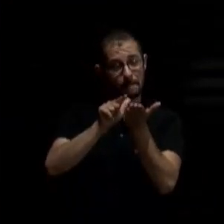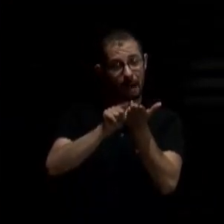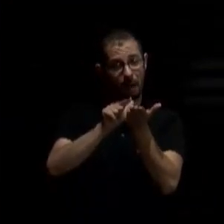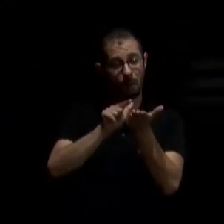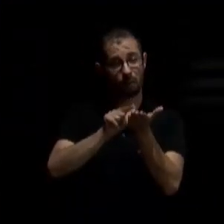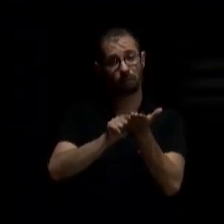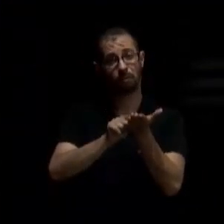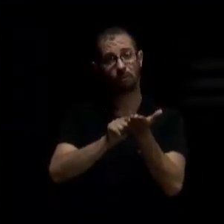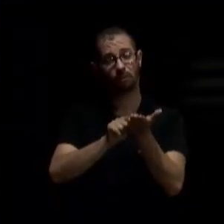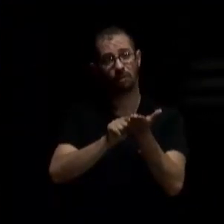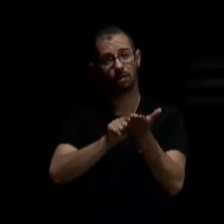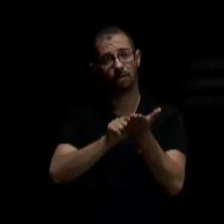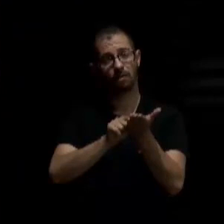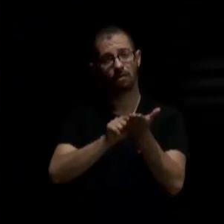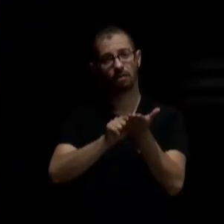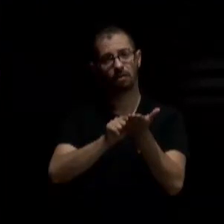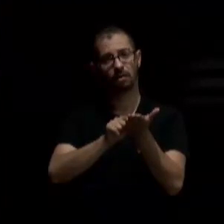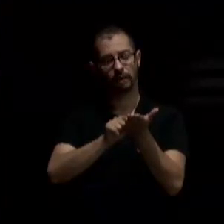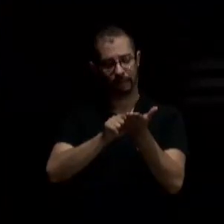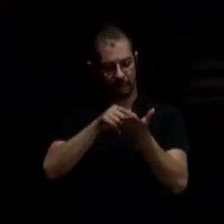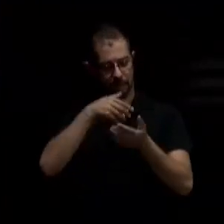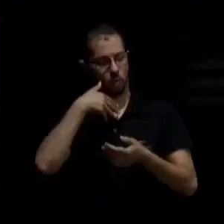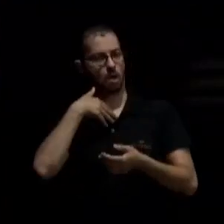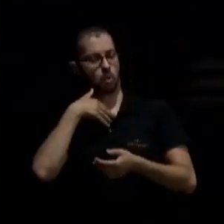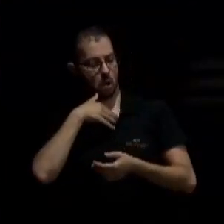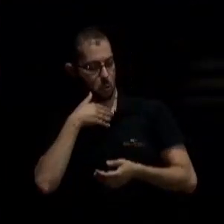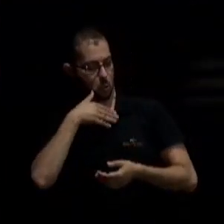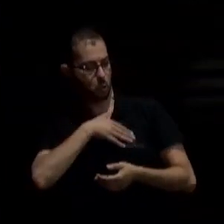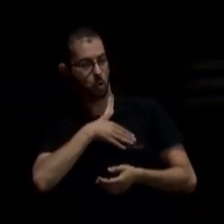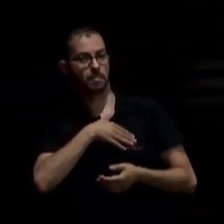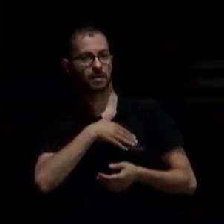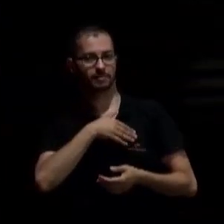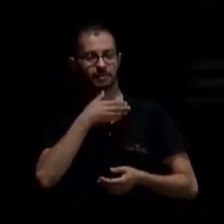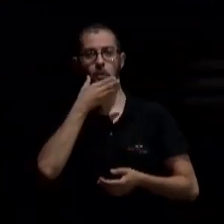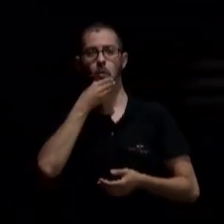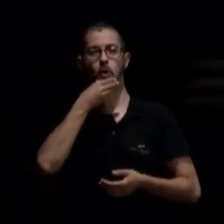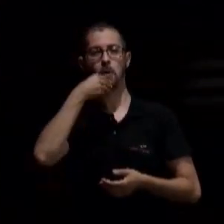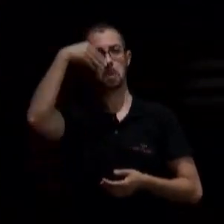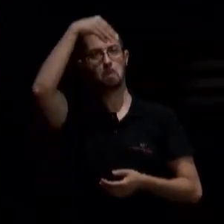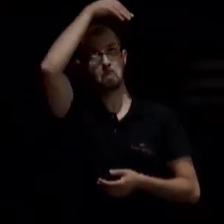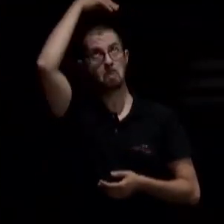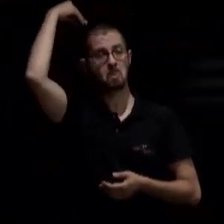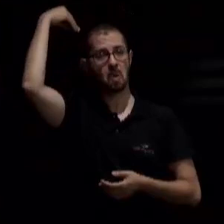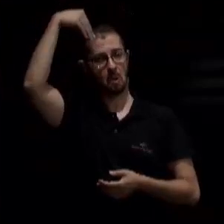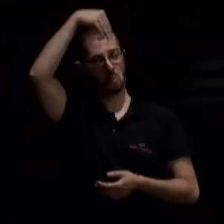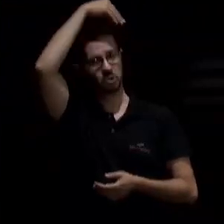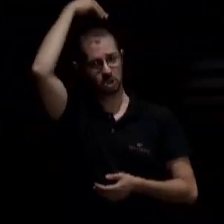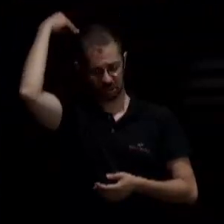caiu na sua túnica. Esses monges das túnicas